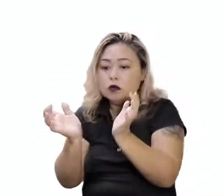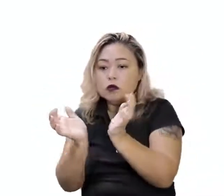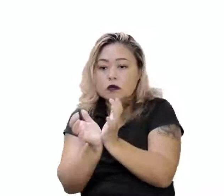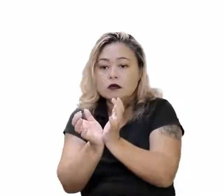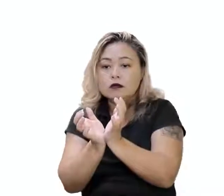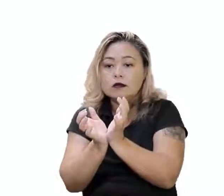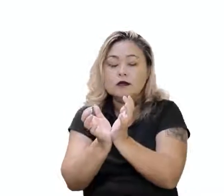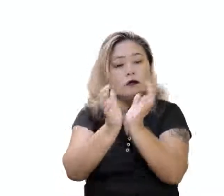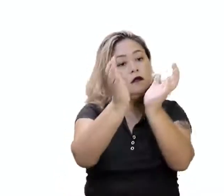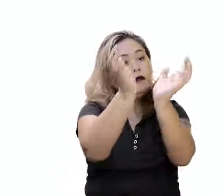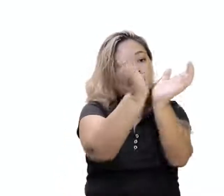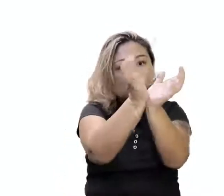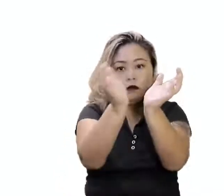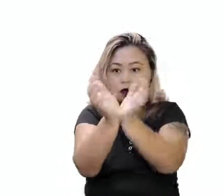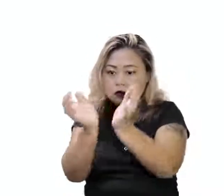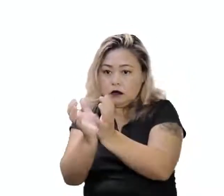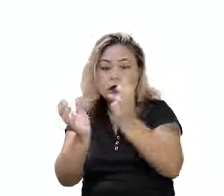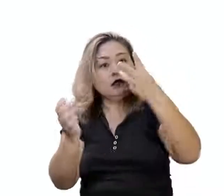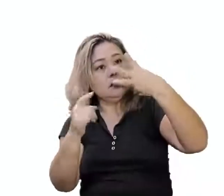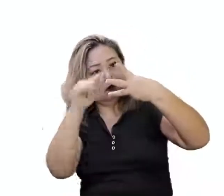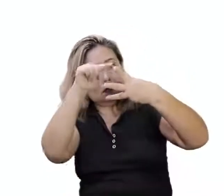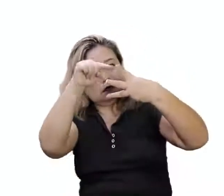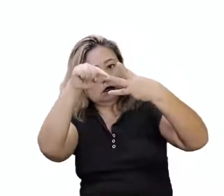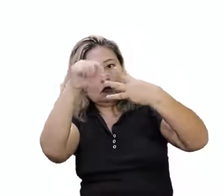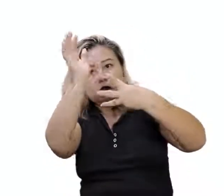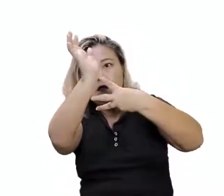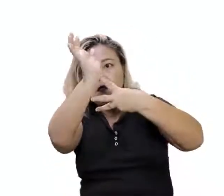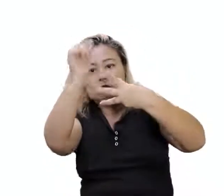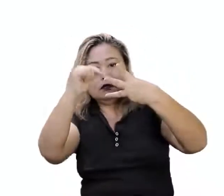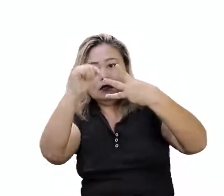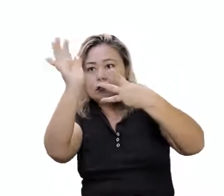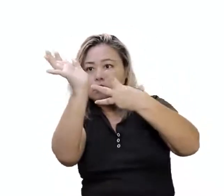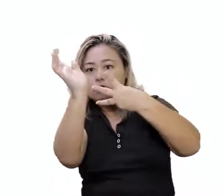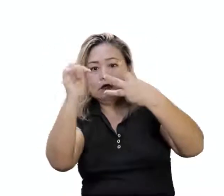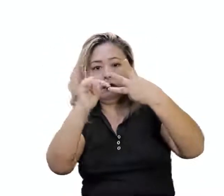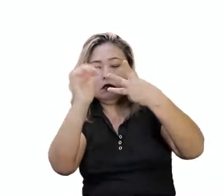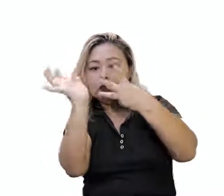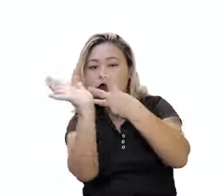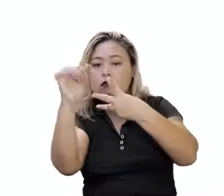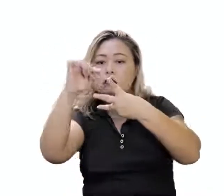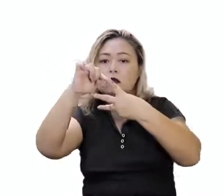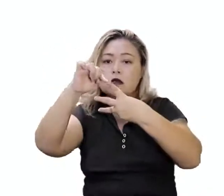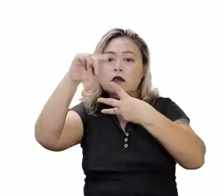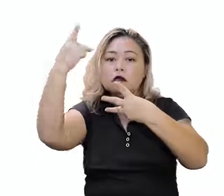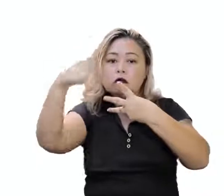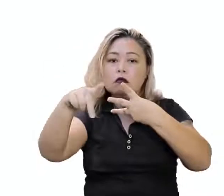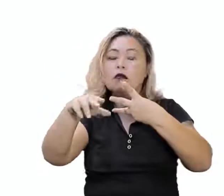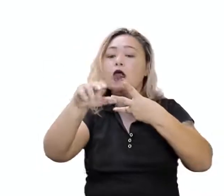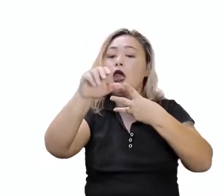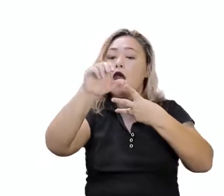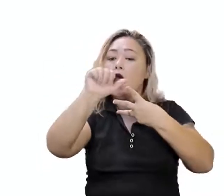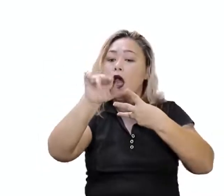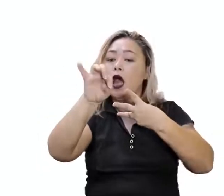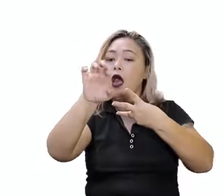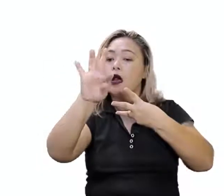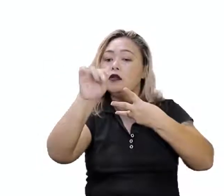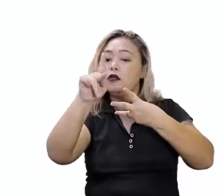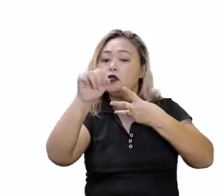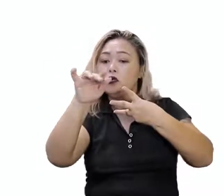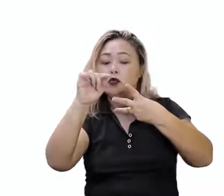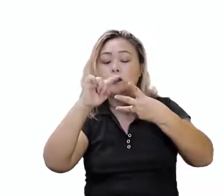vivos. 3 principais grupos de seres vivos. Aqueles chamados de autótrofos, que vão realizar o processo